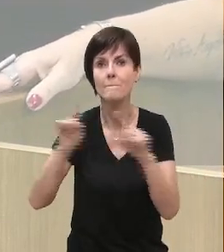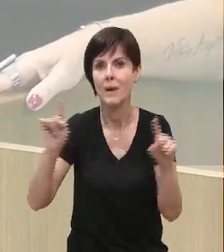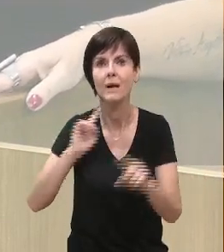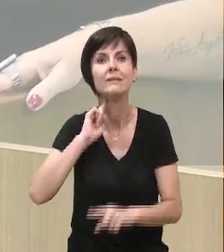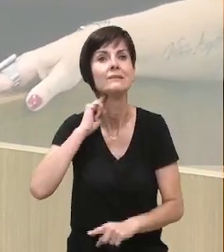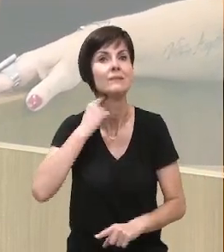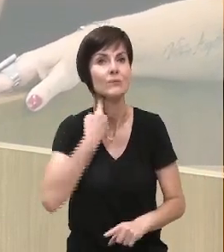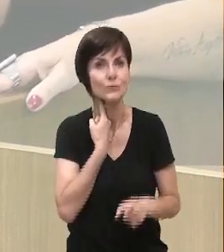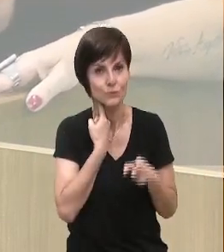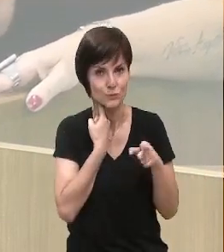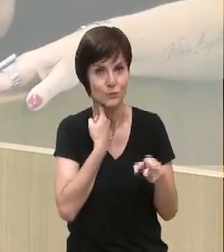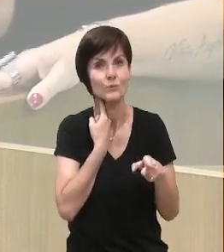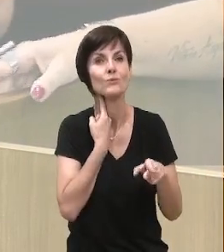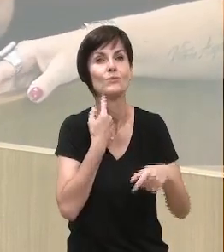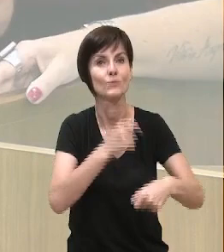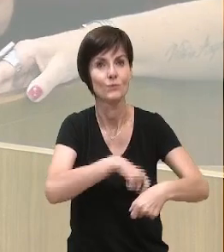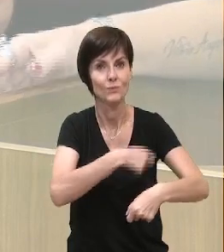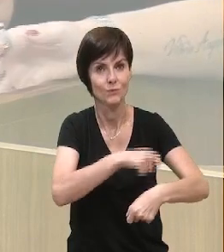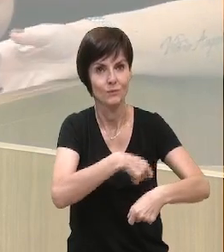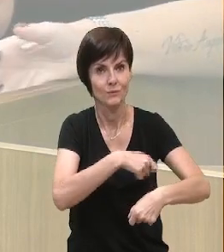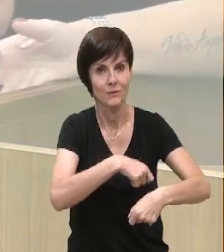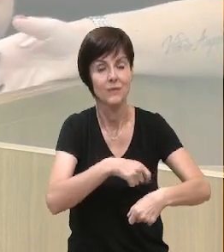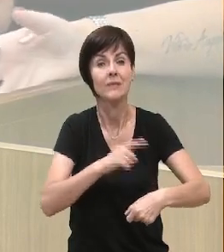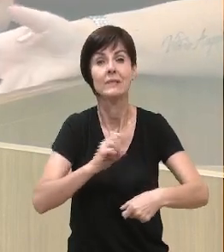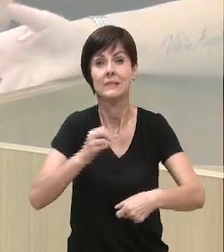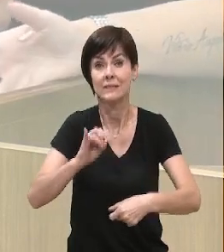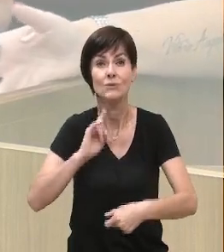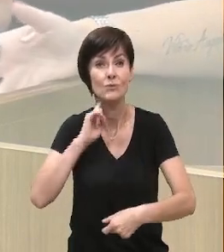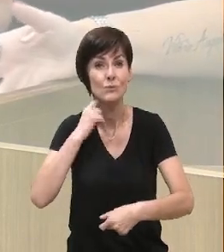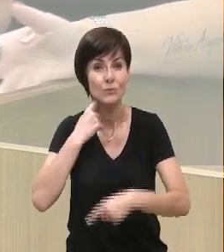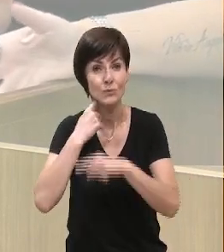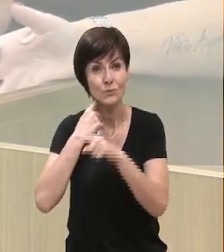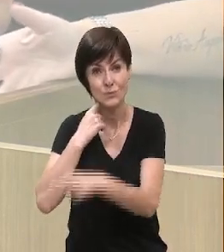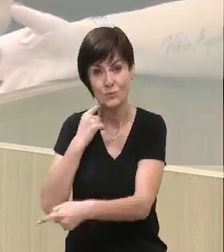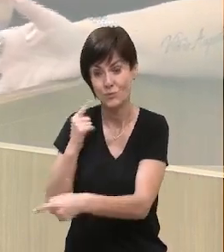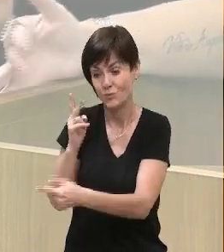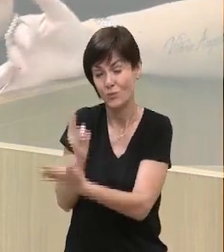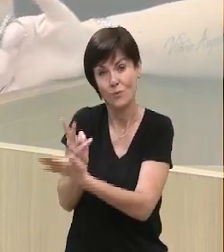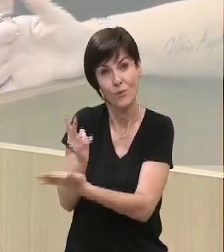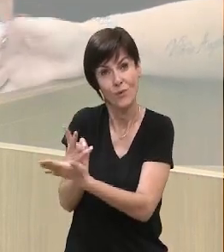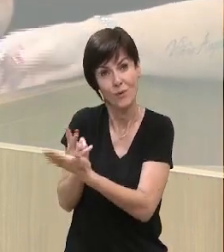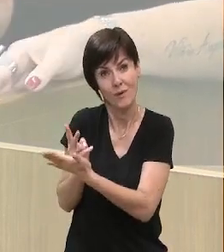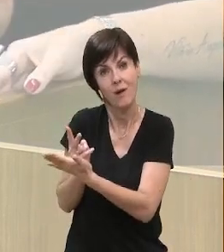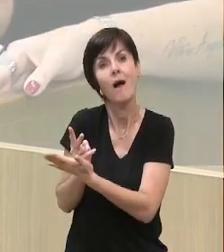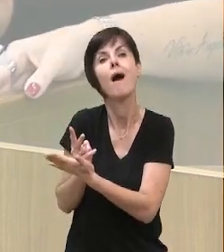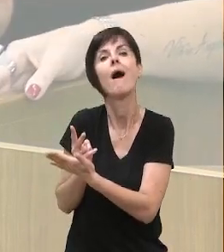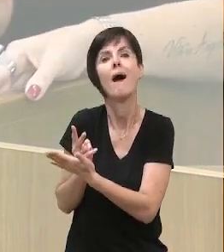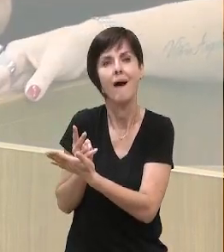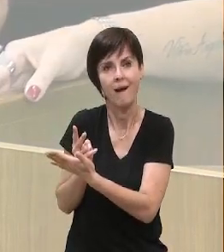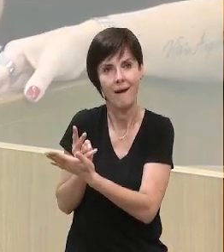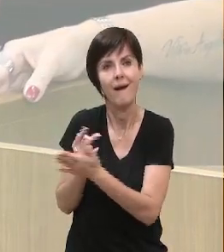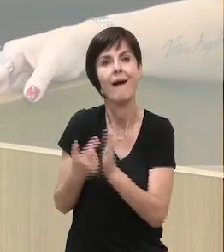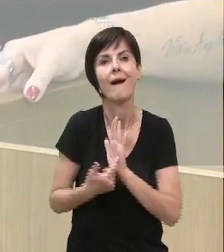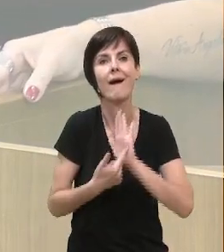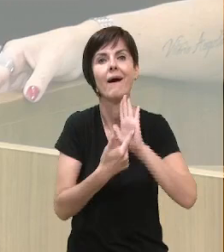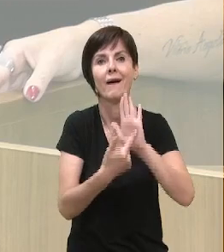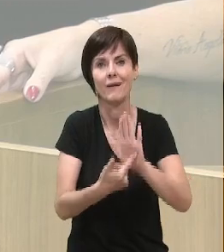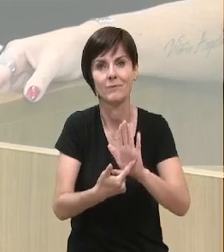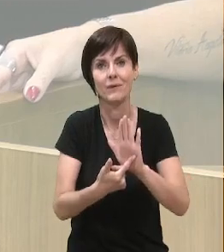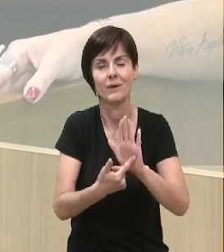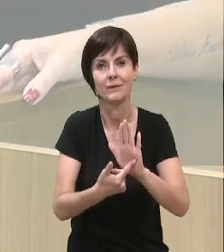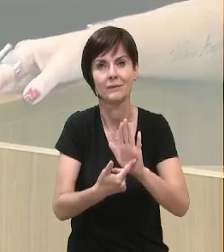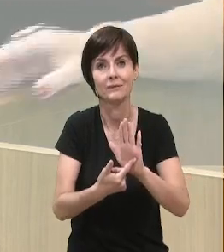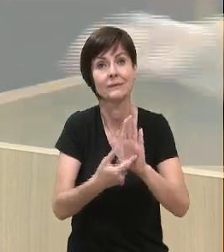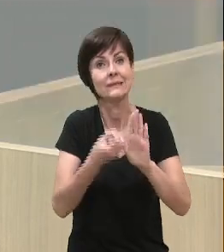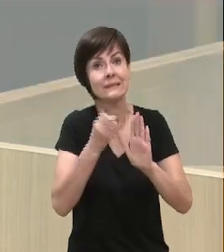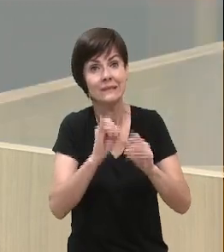for lavada, se o lixo não for retirado, aí ele vai aparecer.